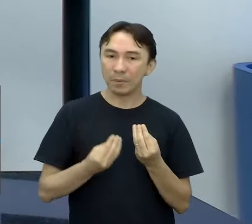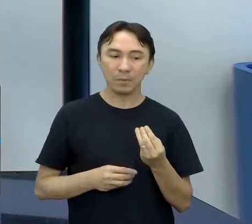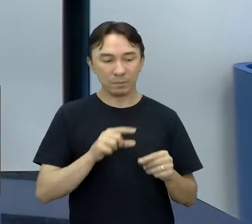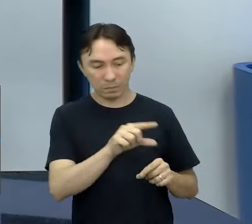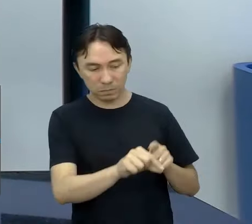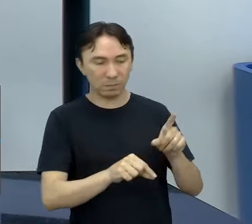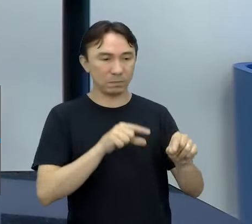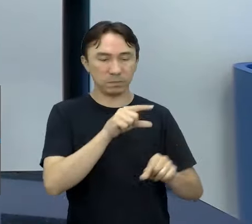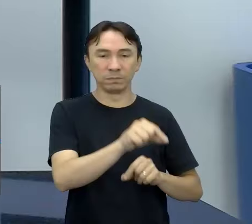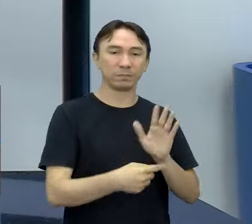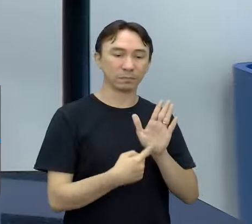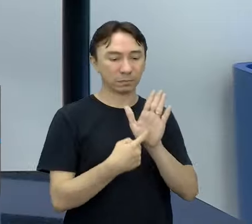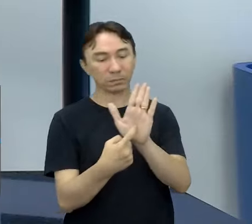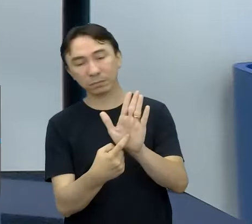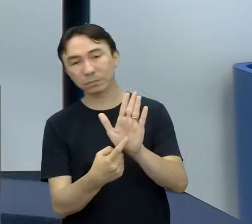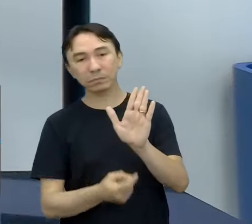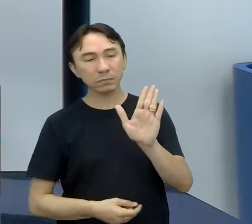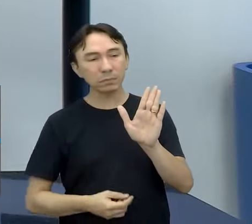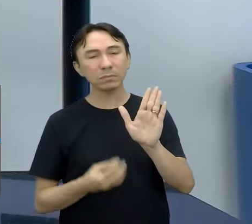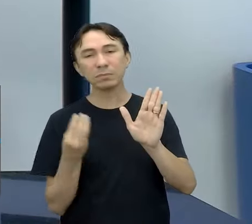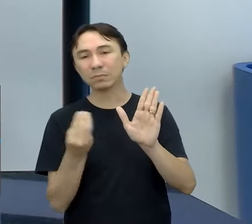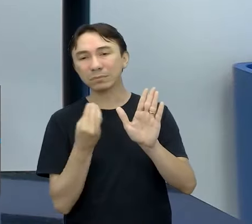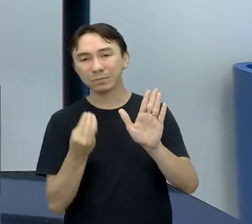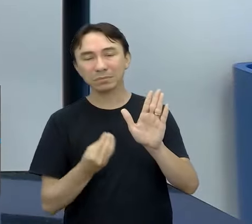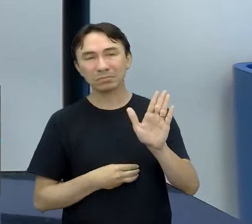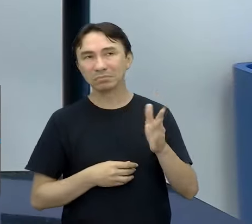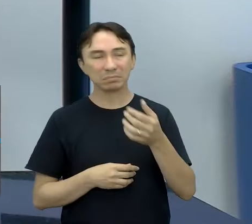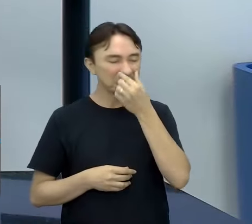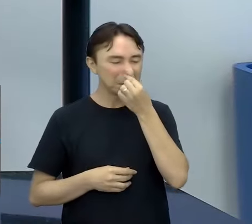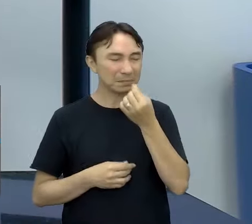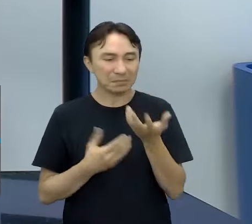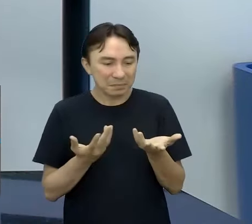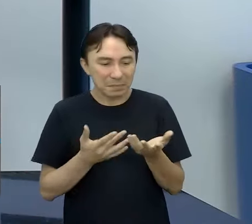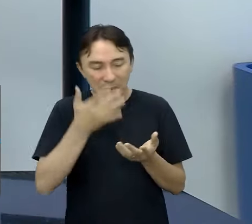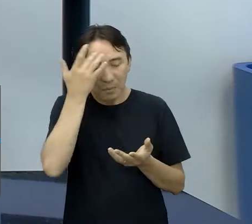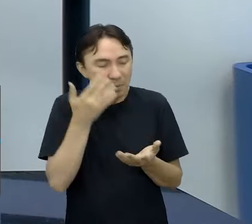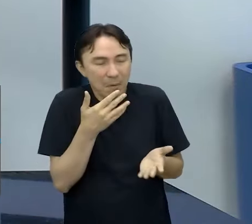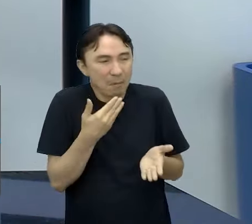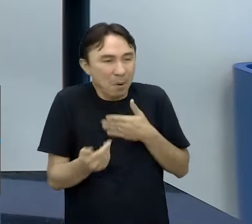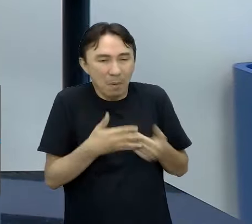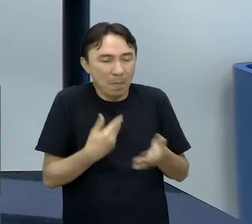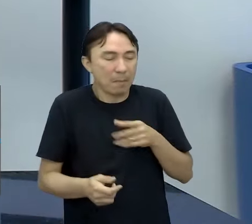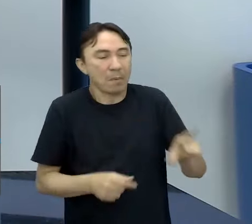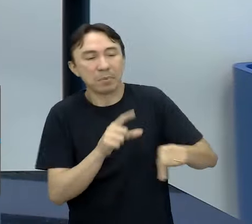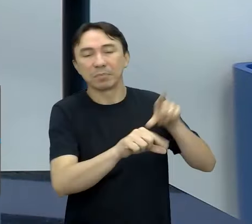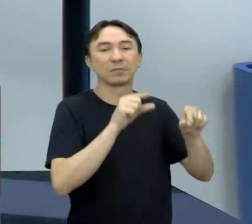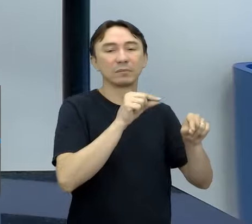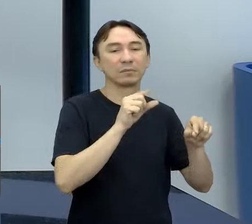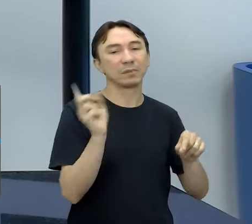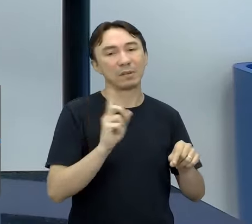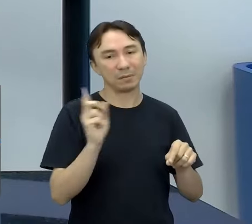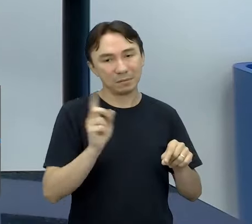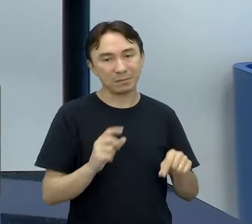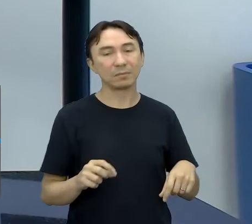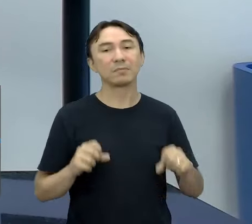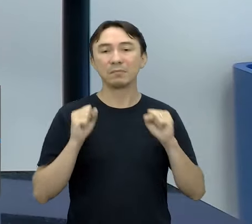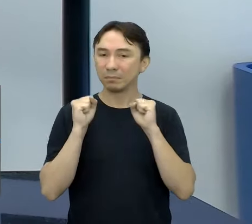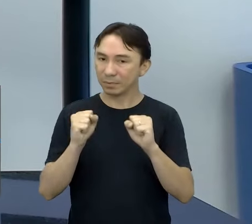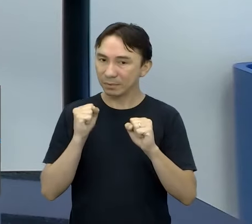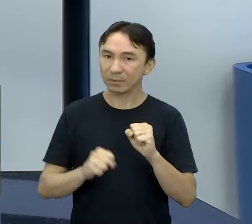técnica pra escolher essa amostra, né? Porque eu não vou pegar qualquer um. Não, vai ser de forma aleatória, mas eu posso usar três tipos de técnicas de